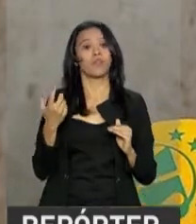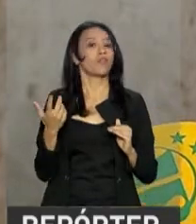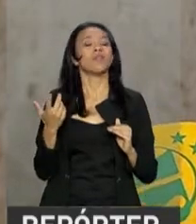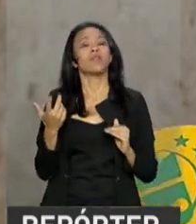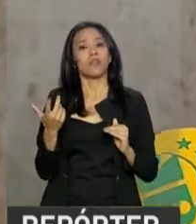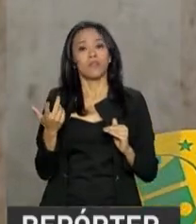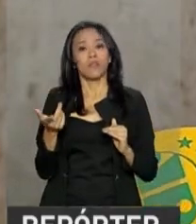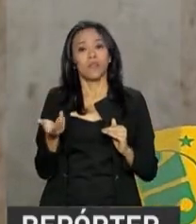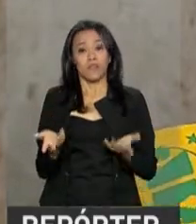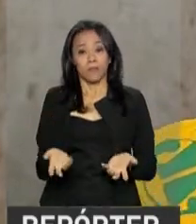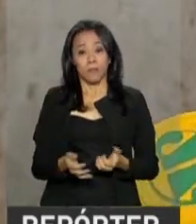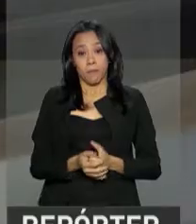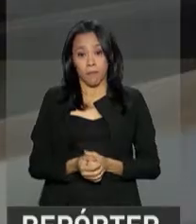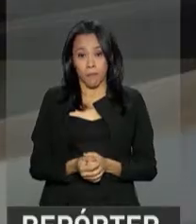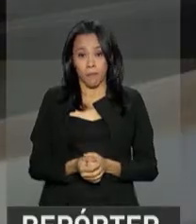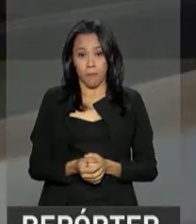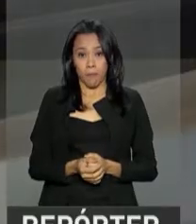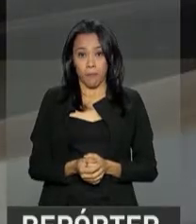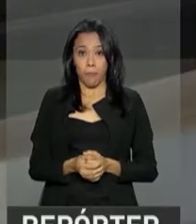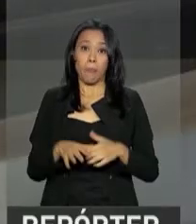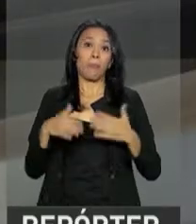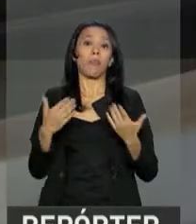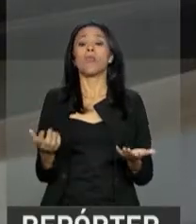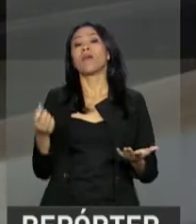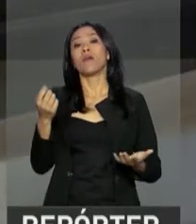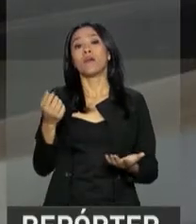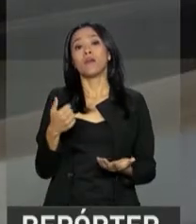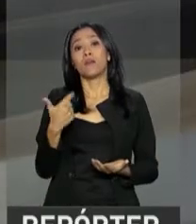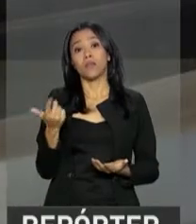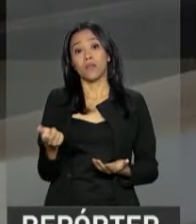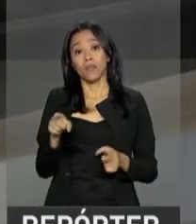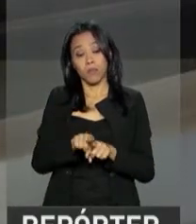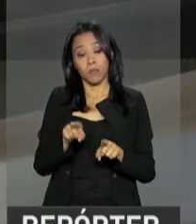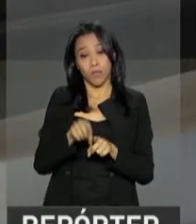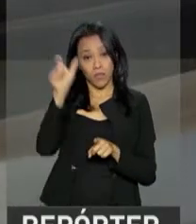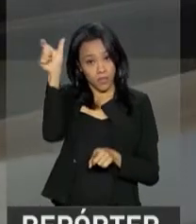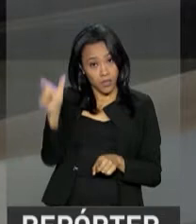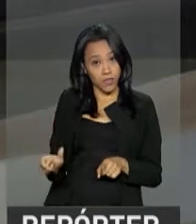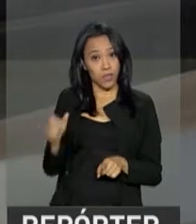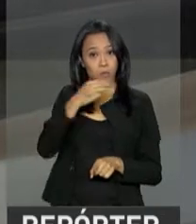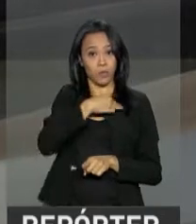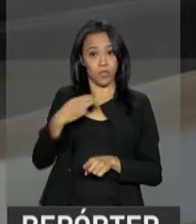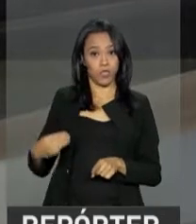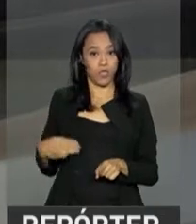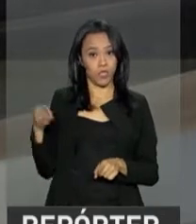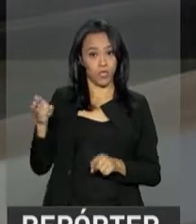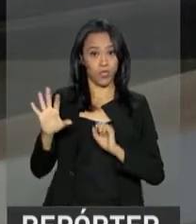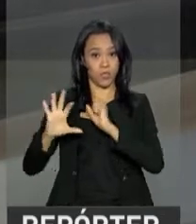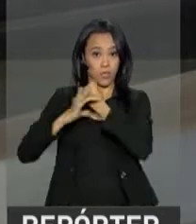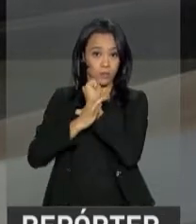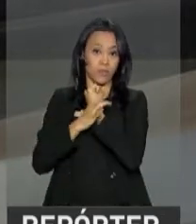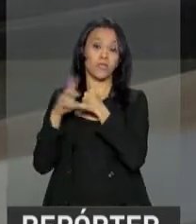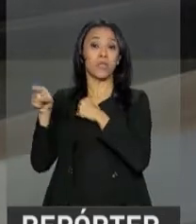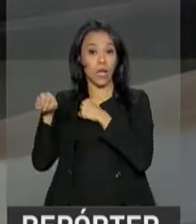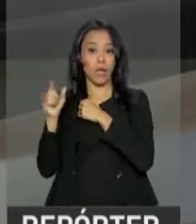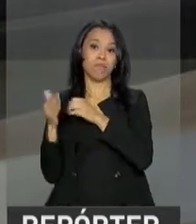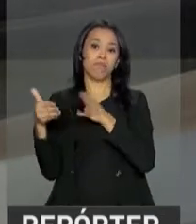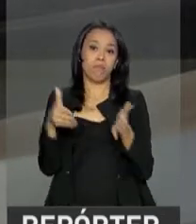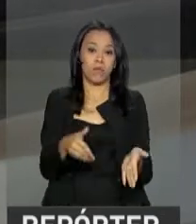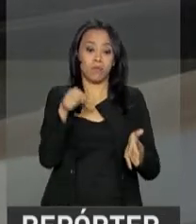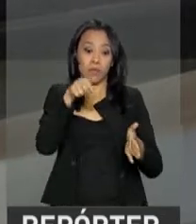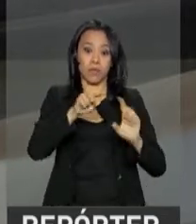ordem do ministro extraordinário da segurança pública a um jogo uma também participou dessa reunião